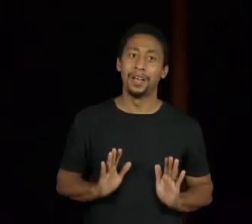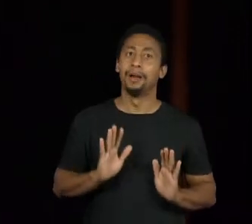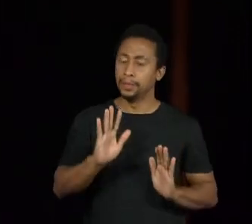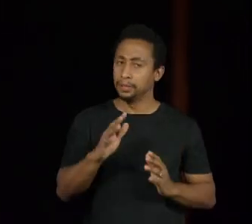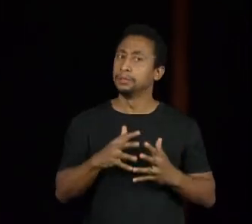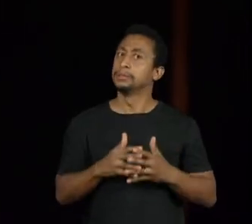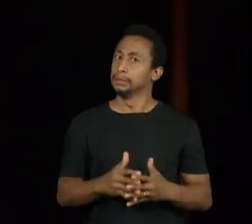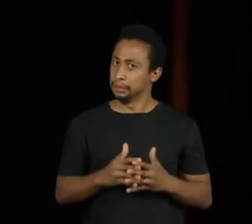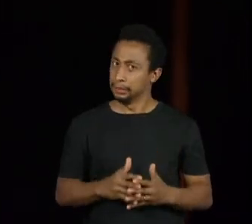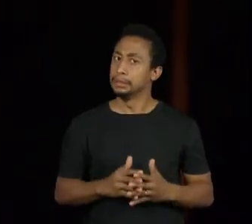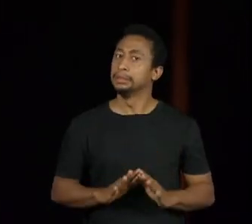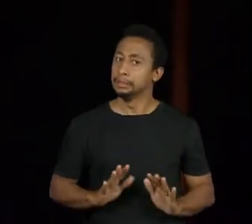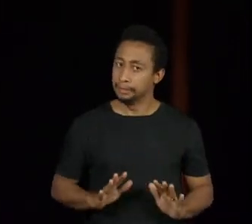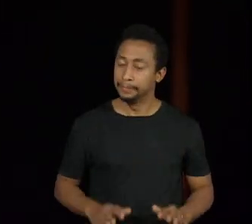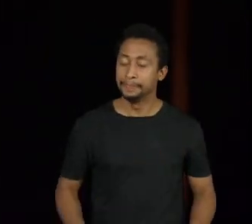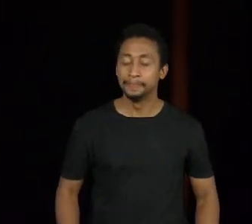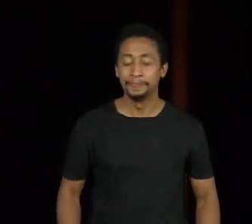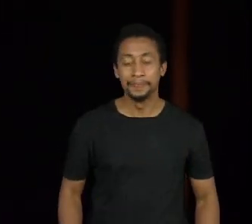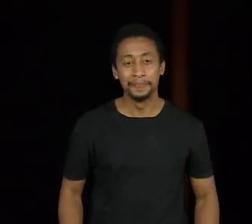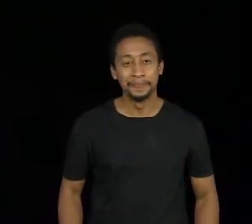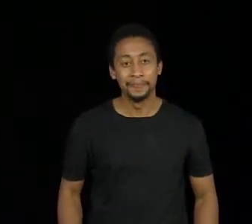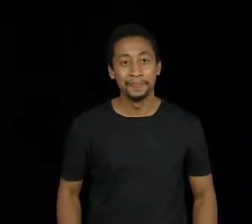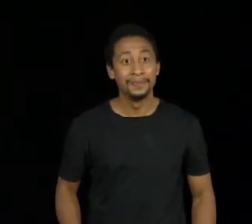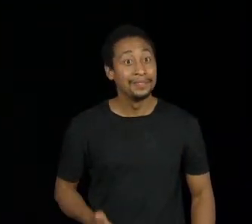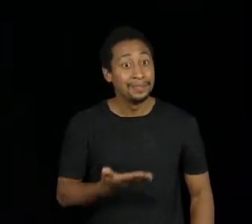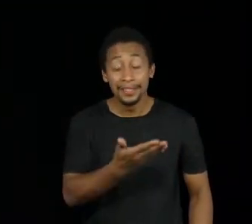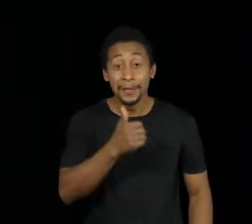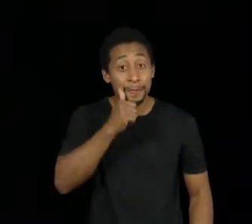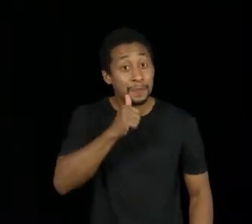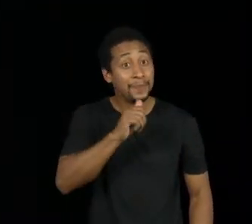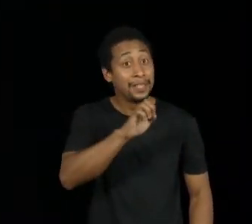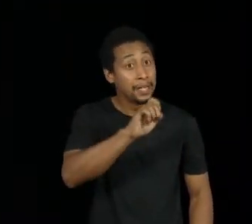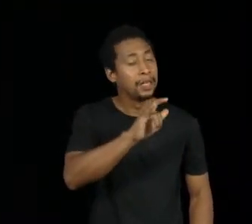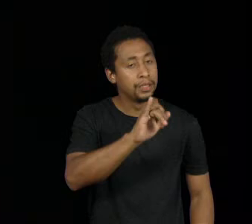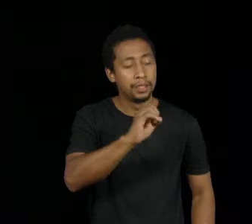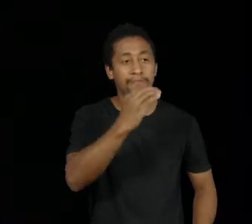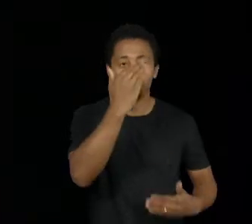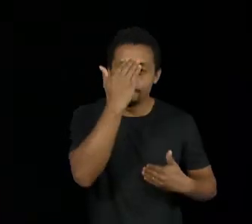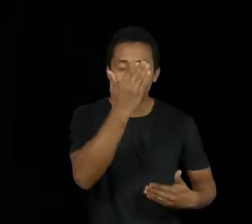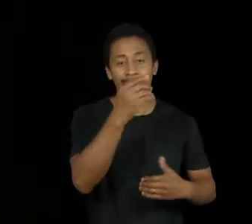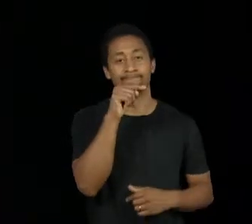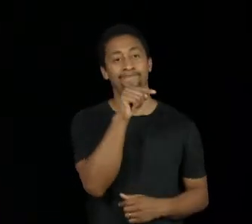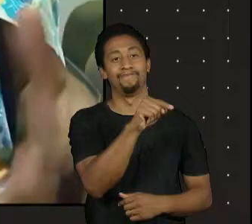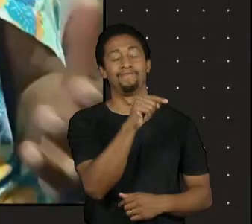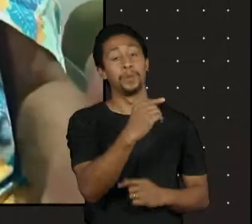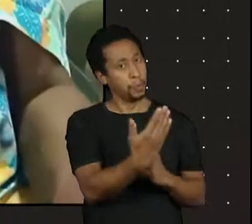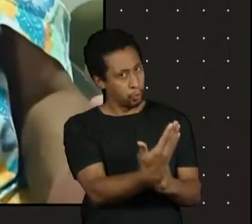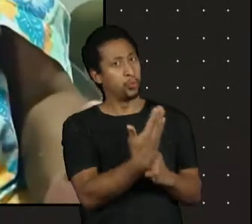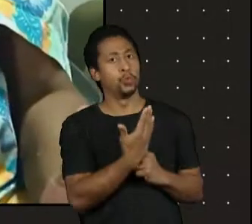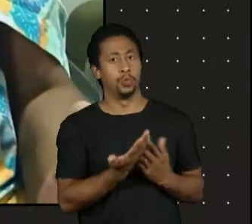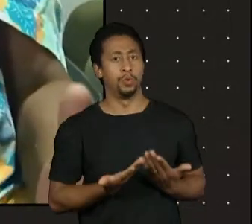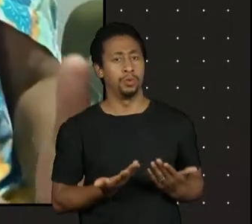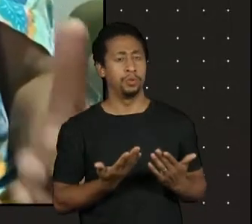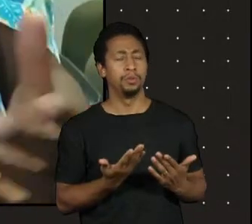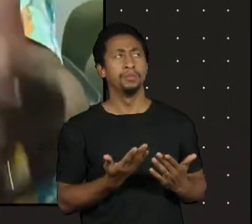coisa dessa. E Elis, muito grata a Elis, não só por isso, ela sempre